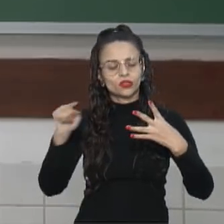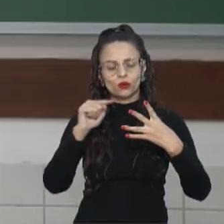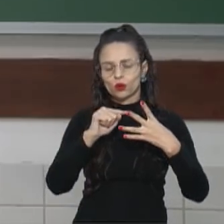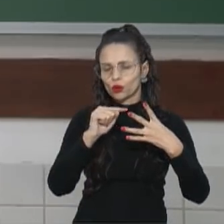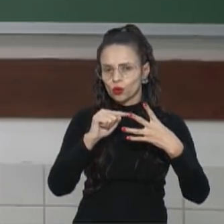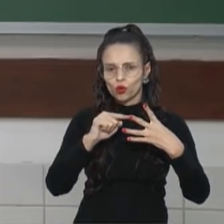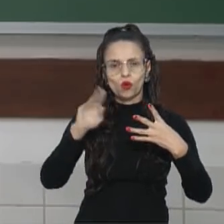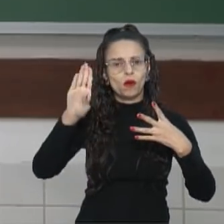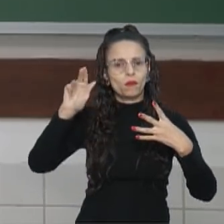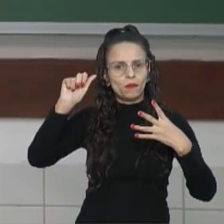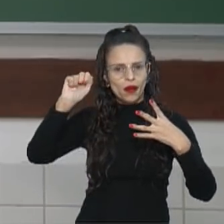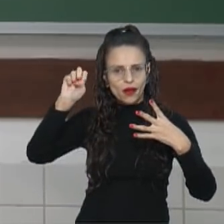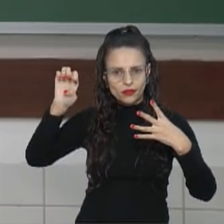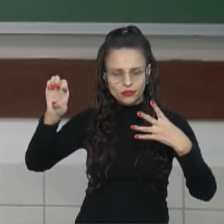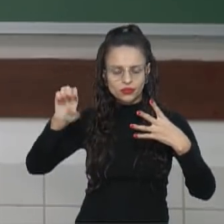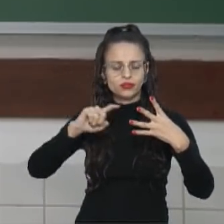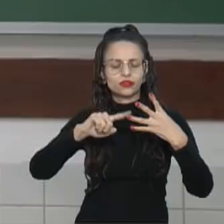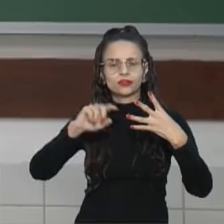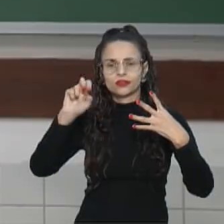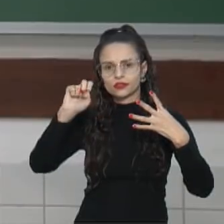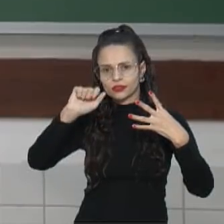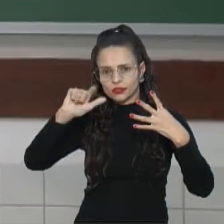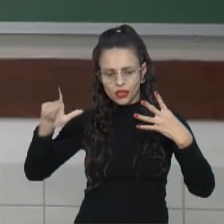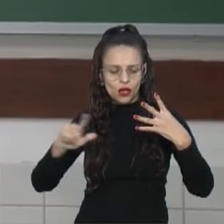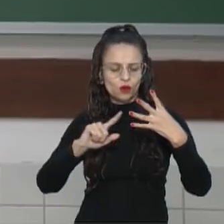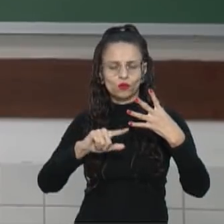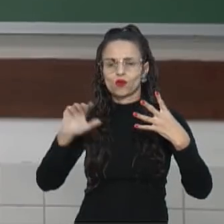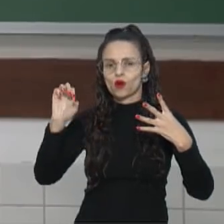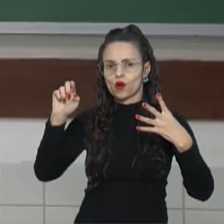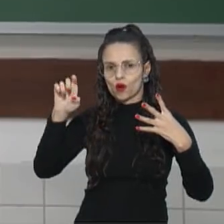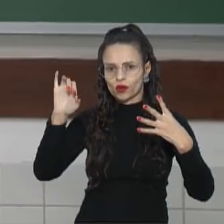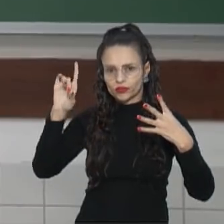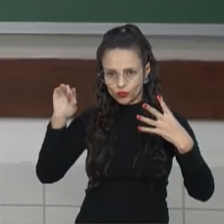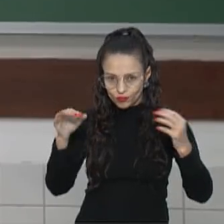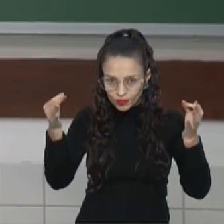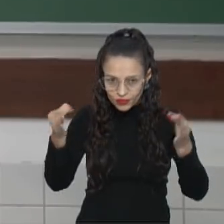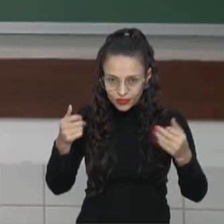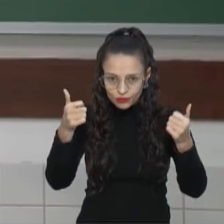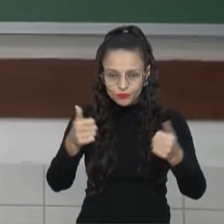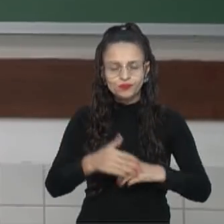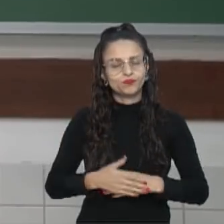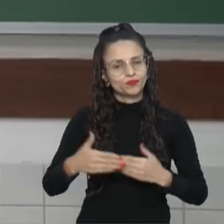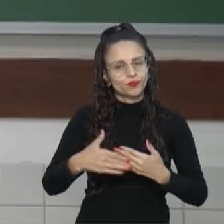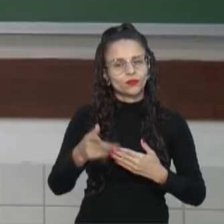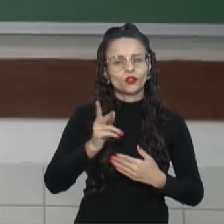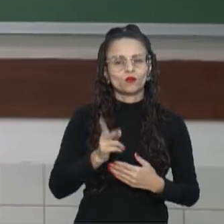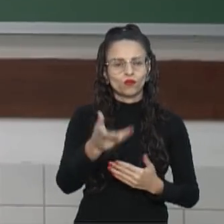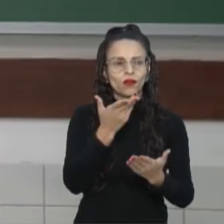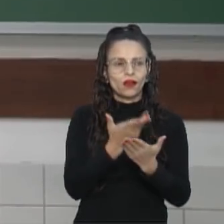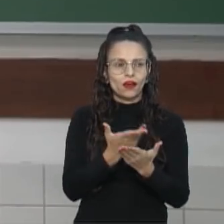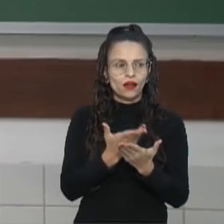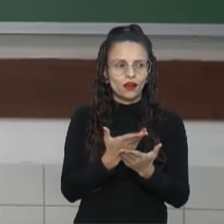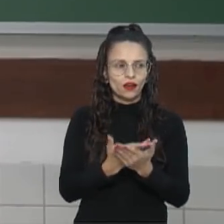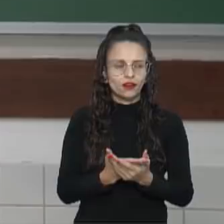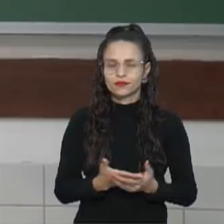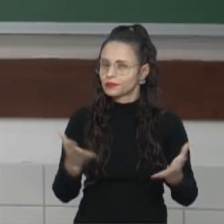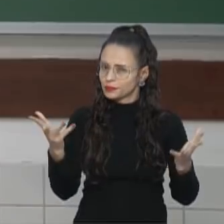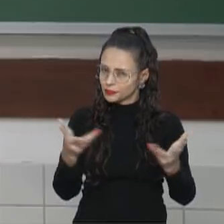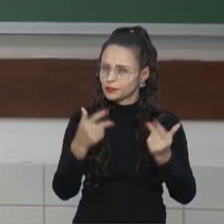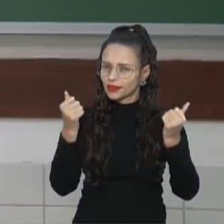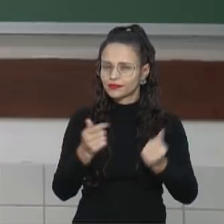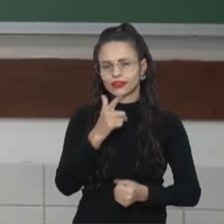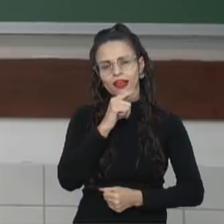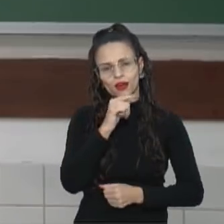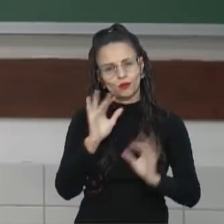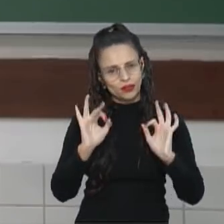ou bases, sais e agora óxidos. Perfeito? Vamos continuar a nossa aula depois de ver essa maravilha que é a